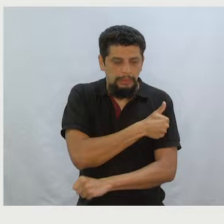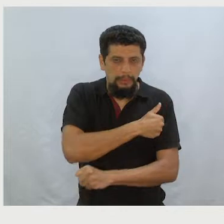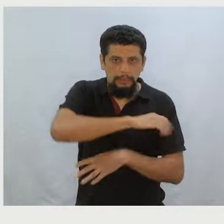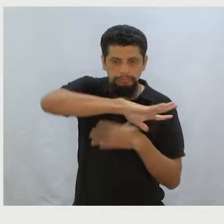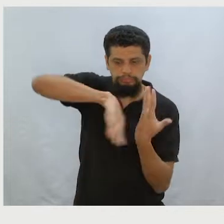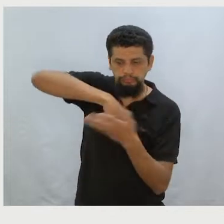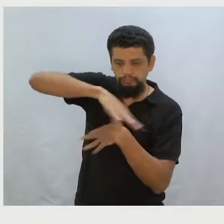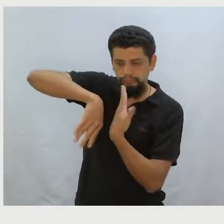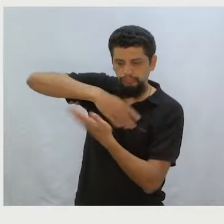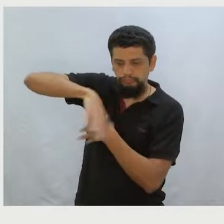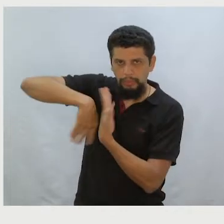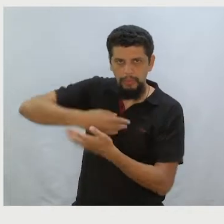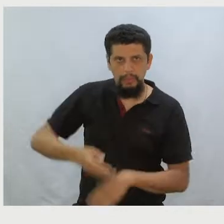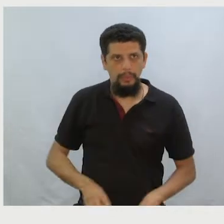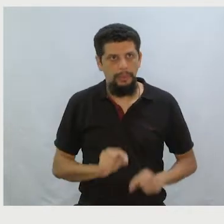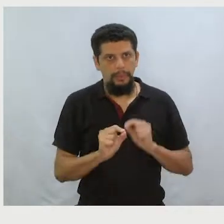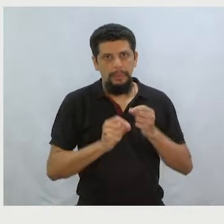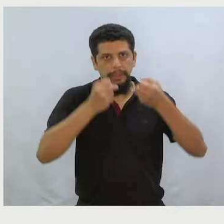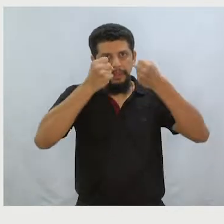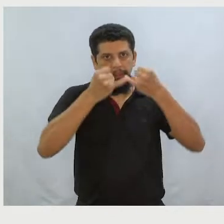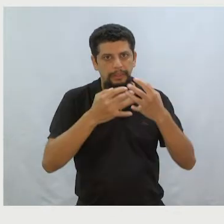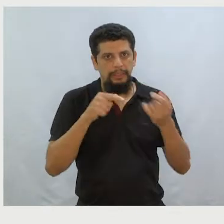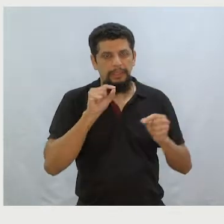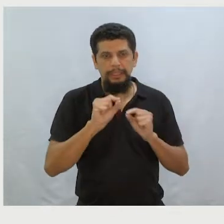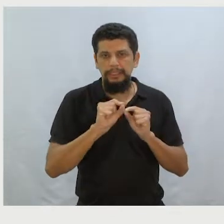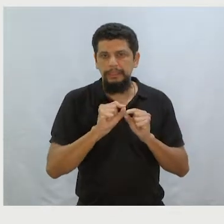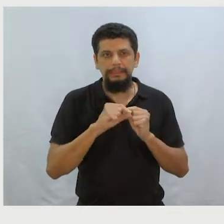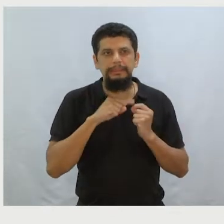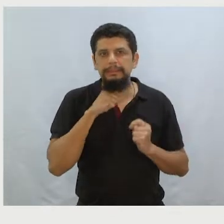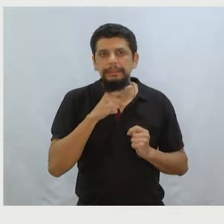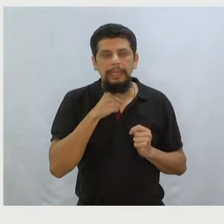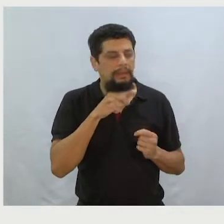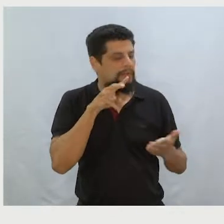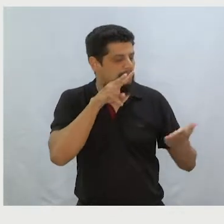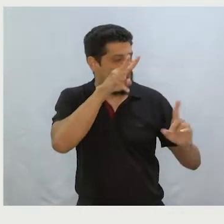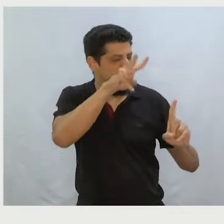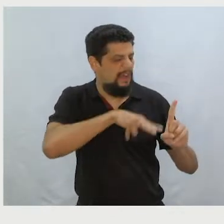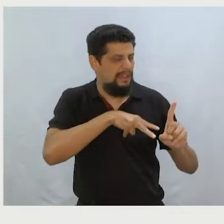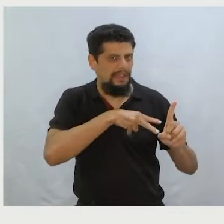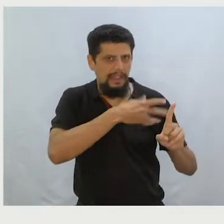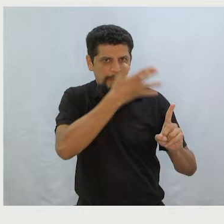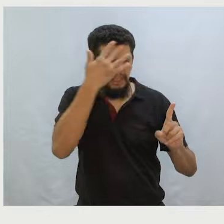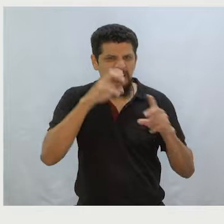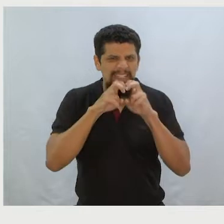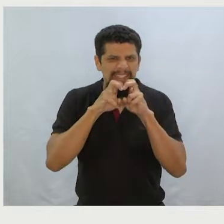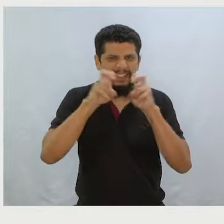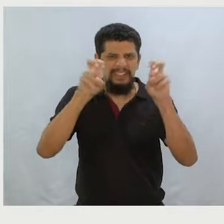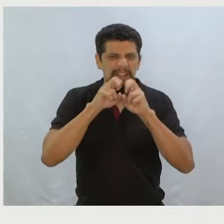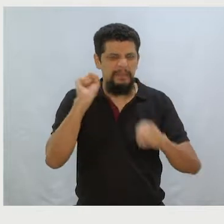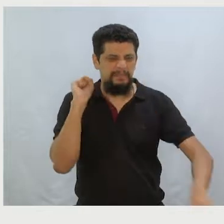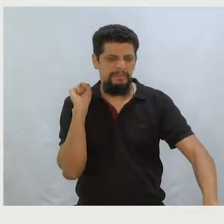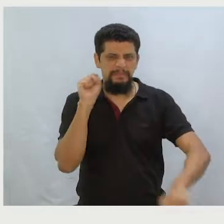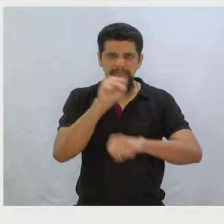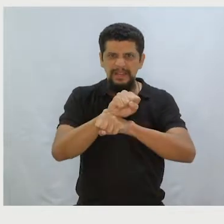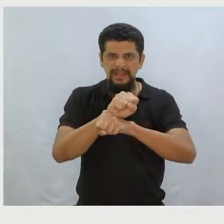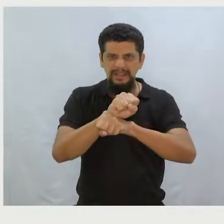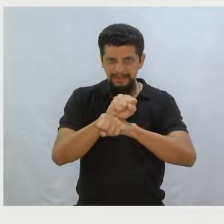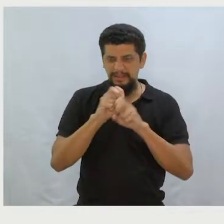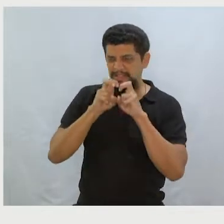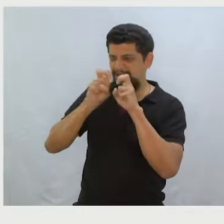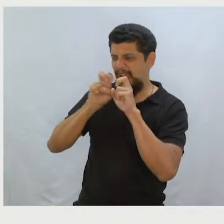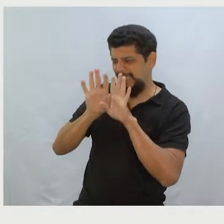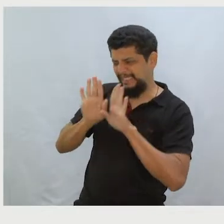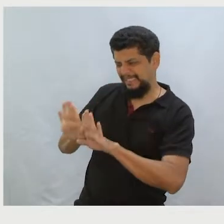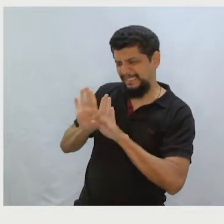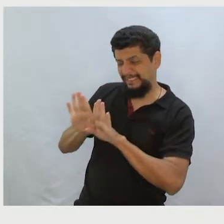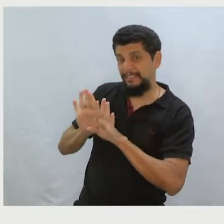mesmo ensurdecedor O que explica o fato de ninguém ter escutado a professora gritando para a gente parar de